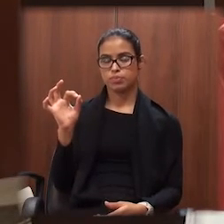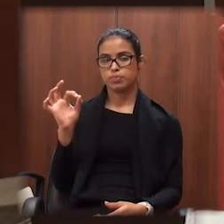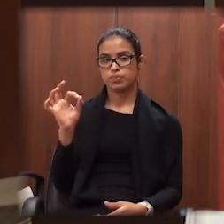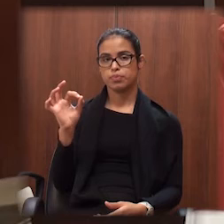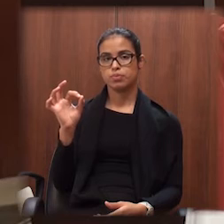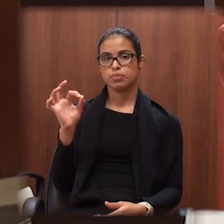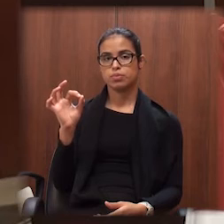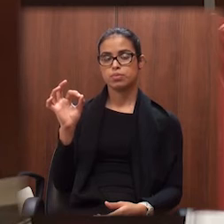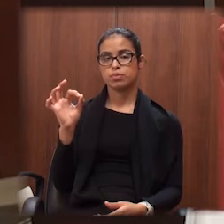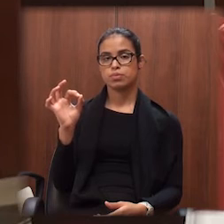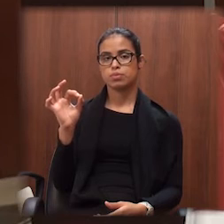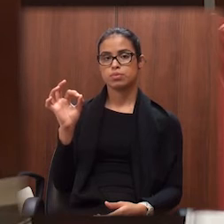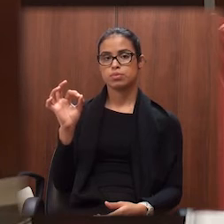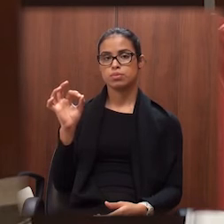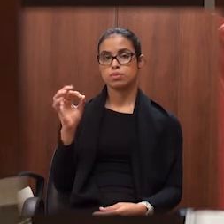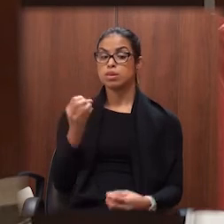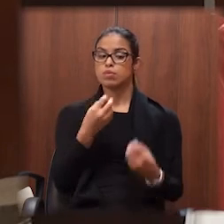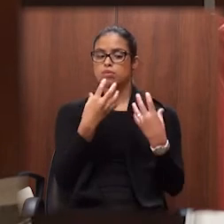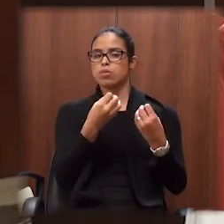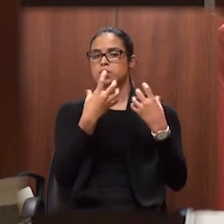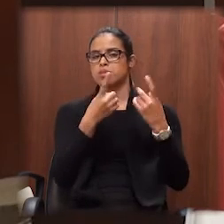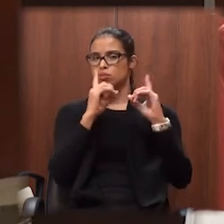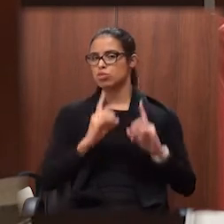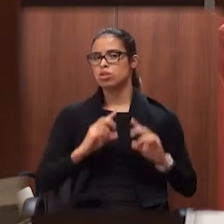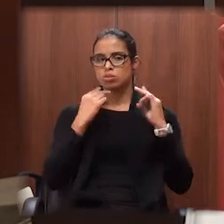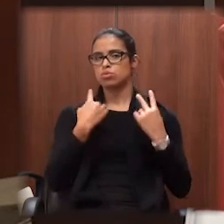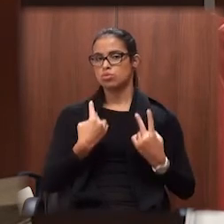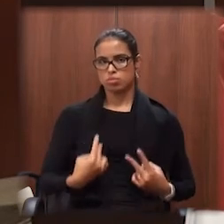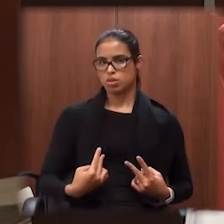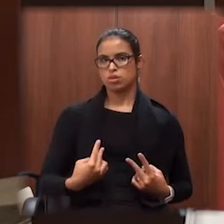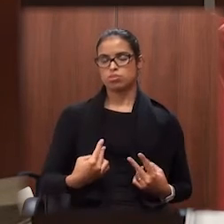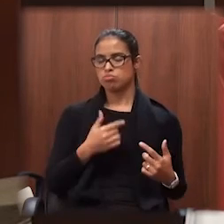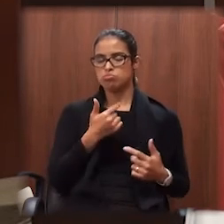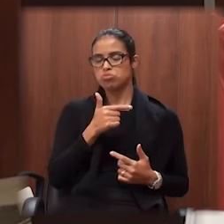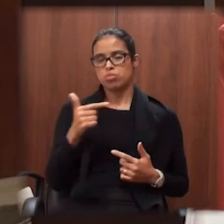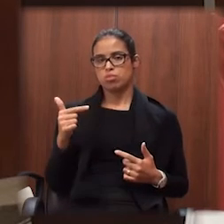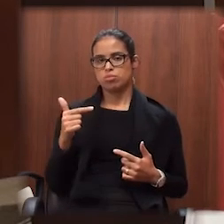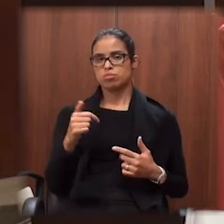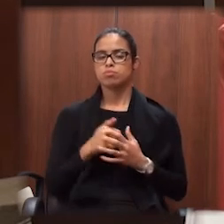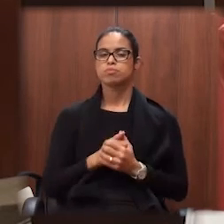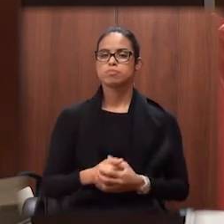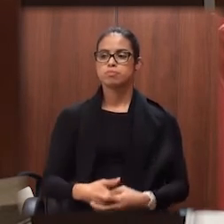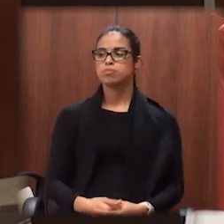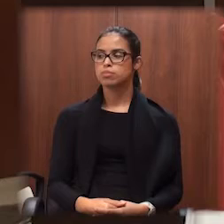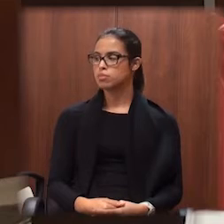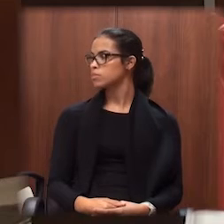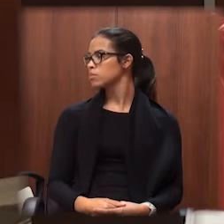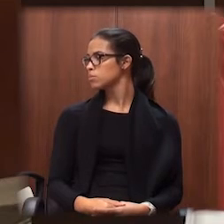não tem conteúdos de direitos humanos nas suas atividades.